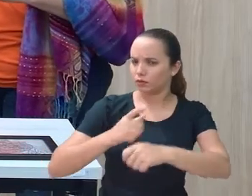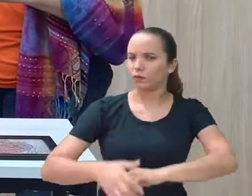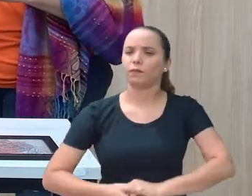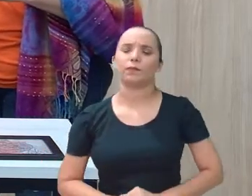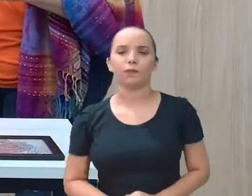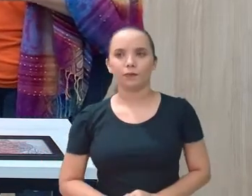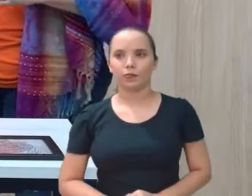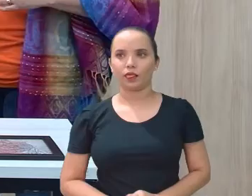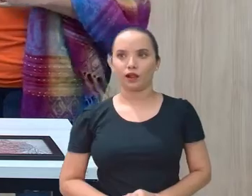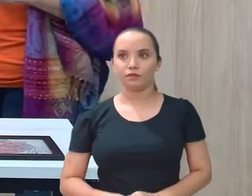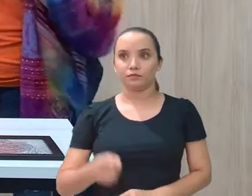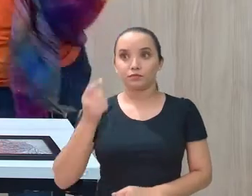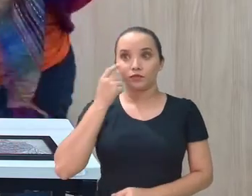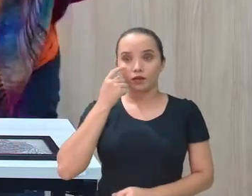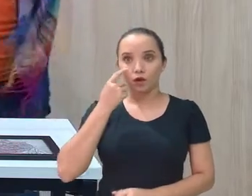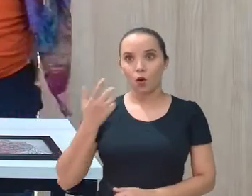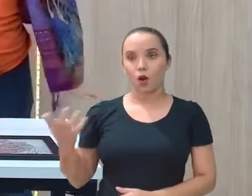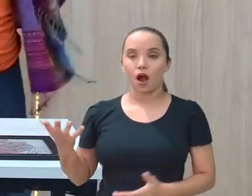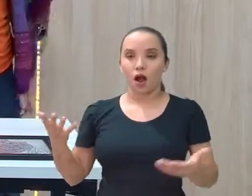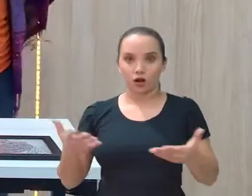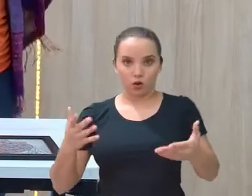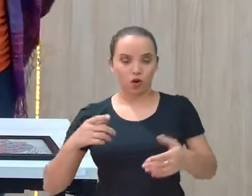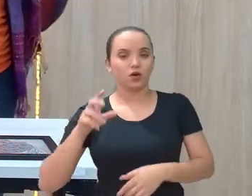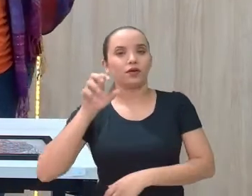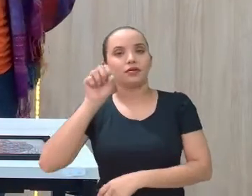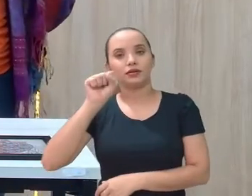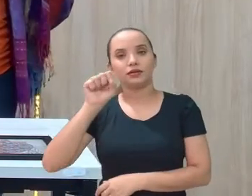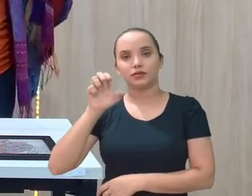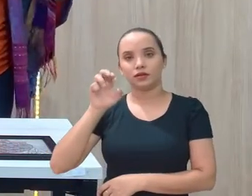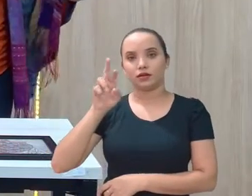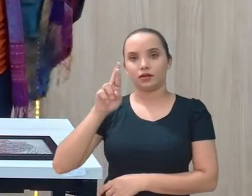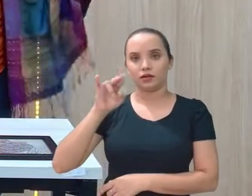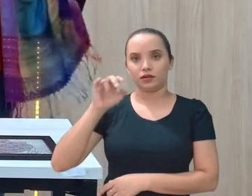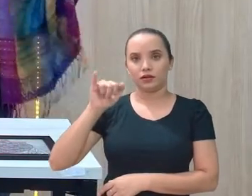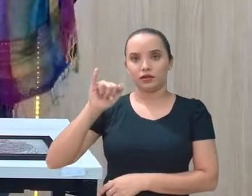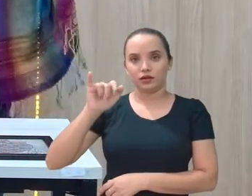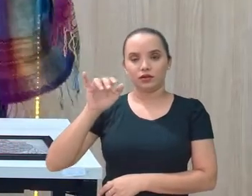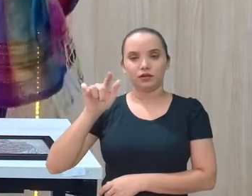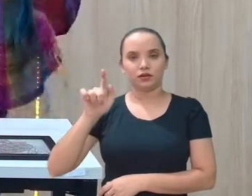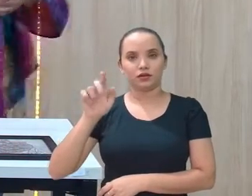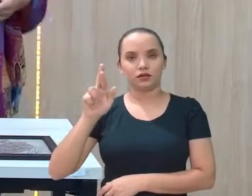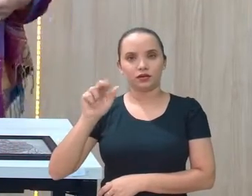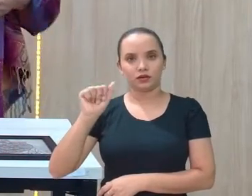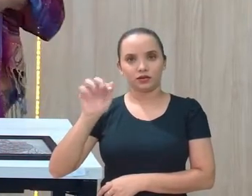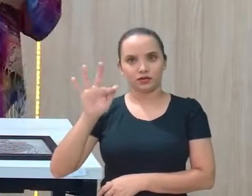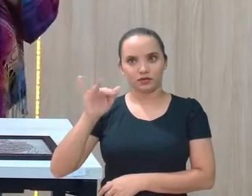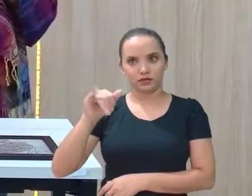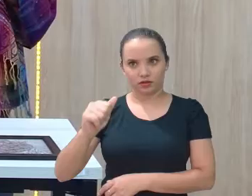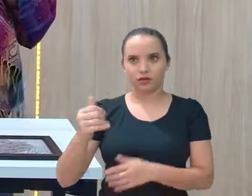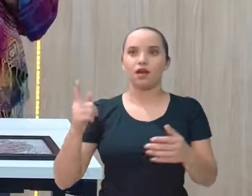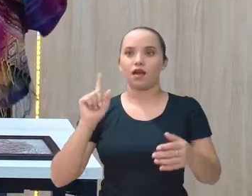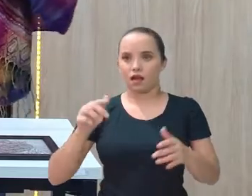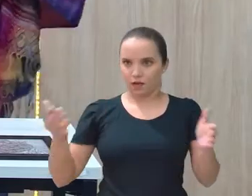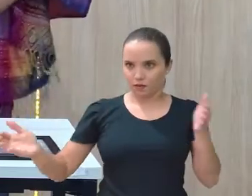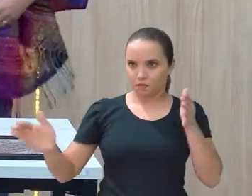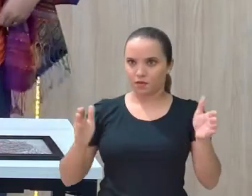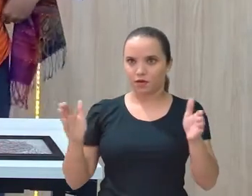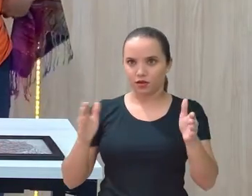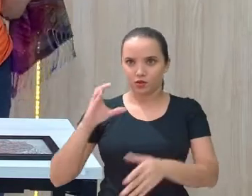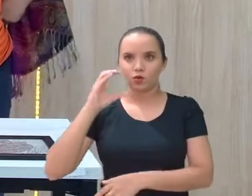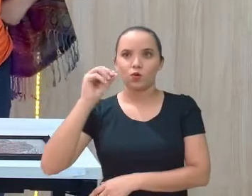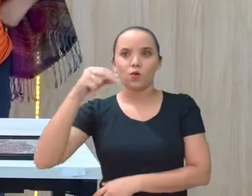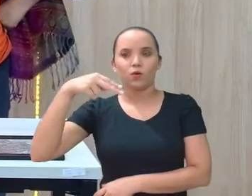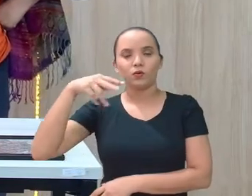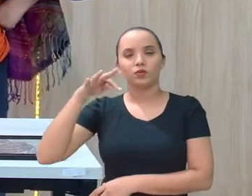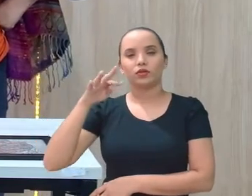prensa, né? Vamos para a serigrafia. Eita, chegamos na contemporaneidade, né? Gente,